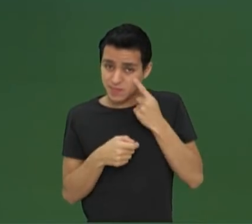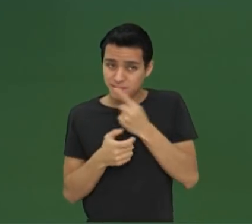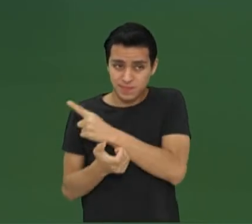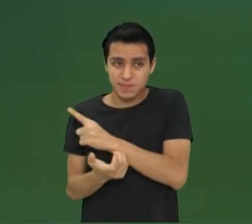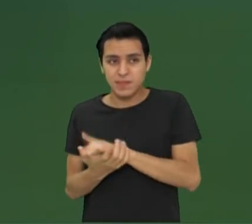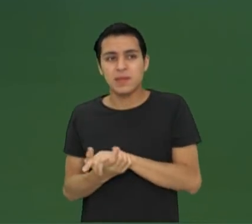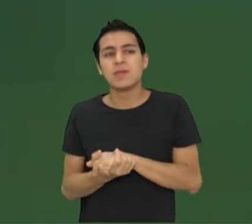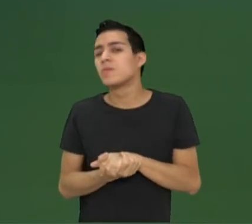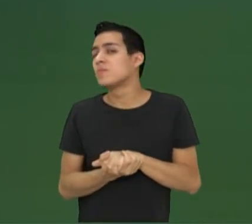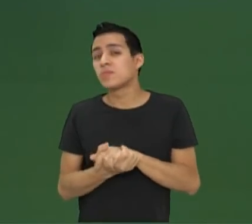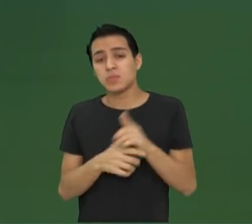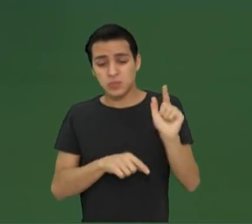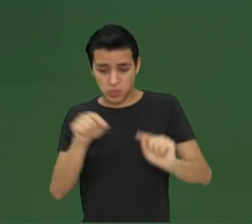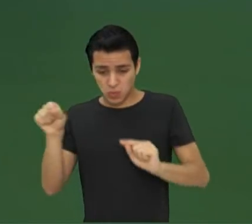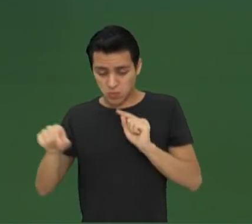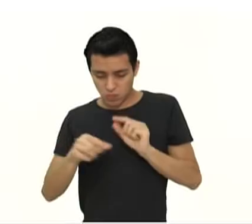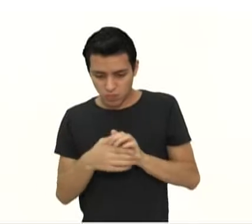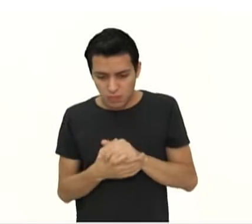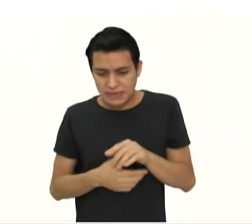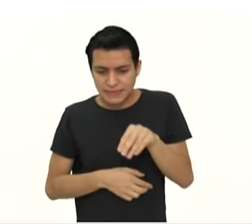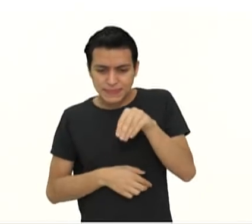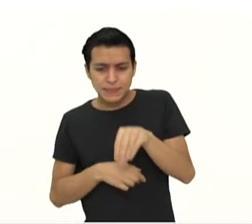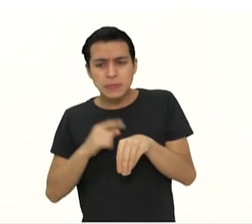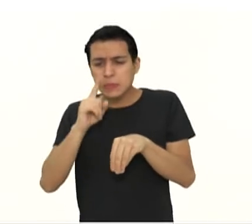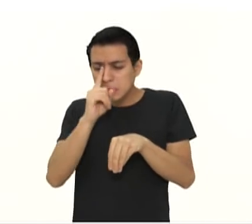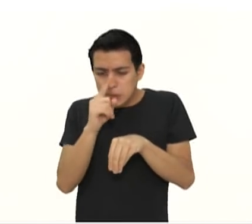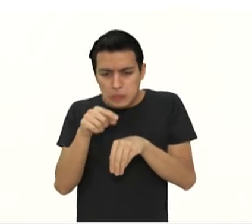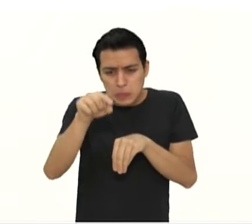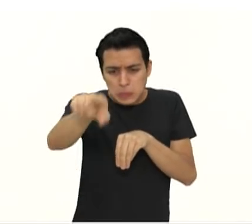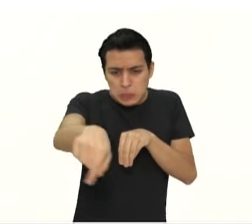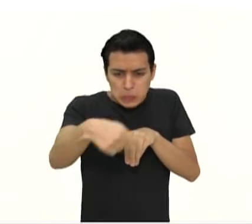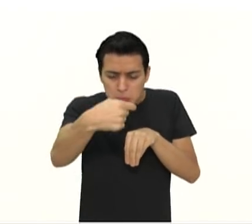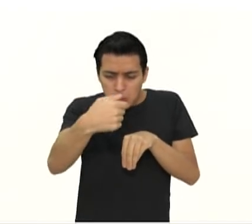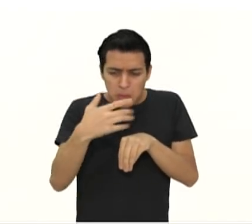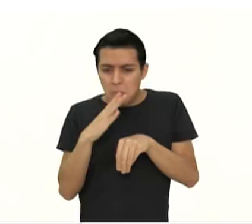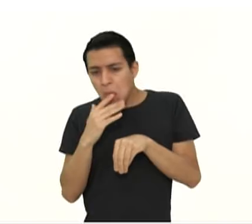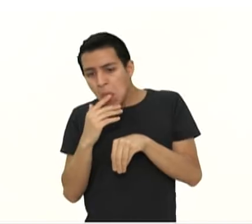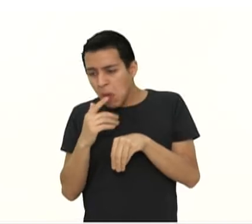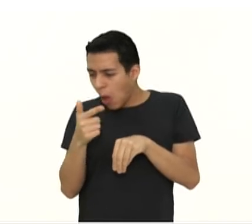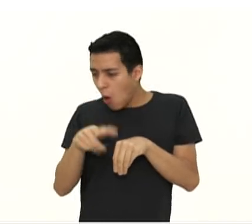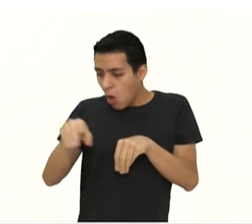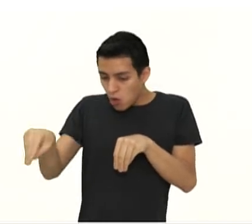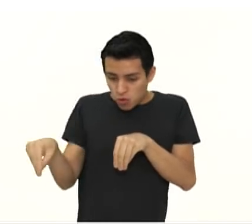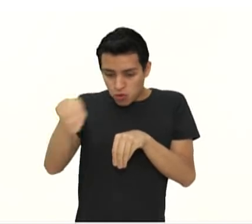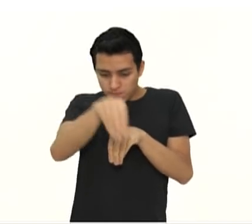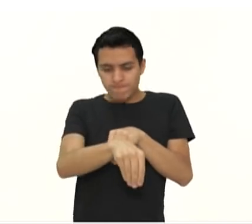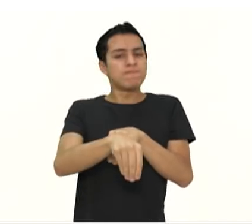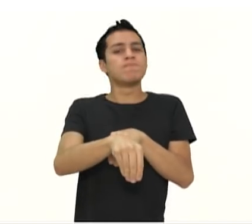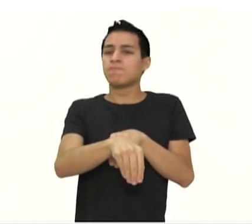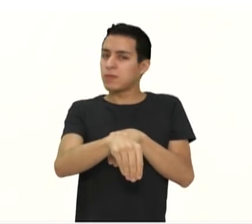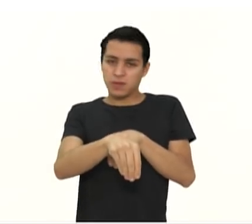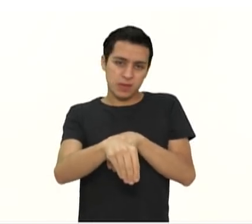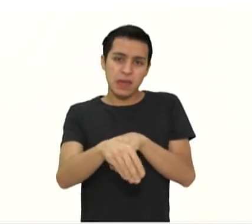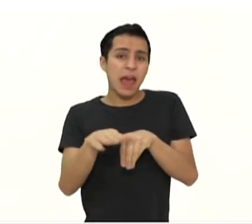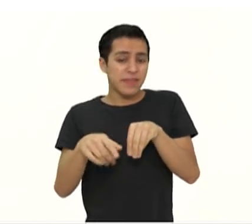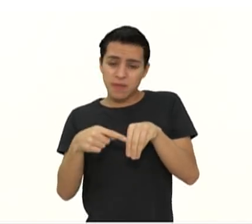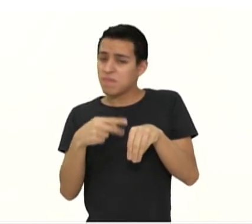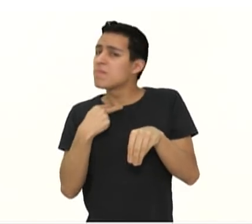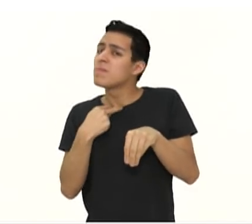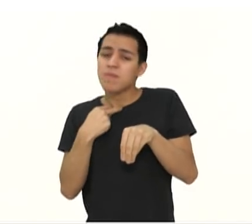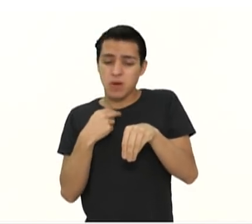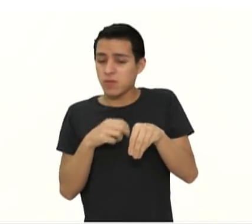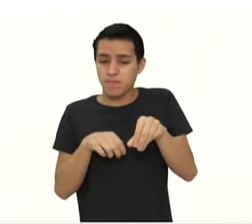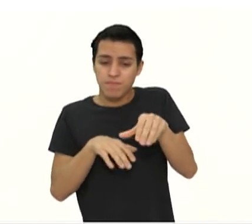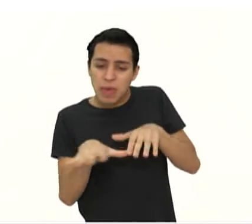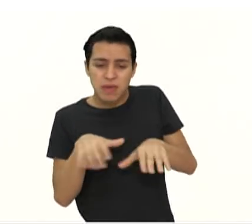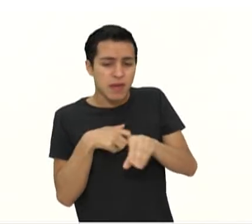colocar uma peça entre o rei e a peça que estiver atacando o rei. Então, não consigo mexer o rei. Às vezes acontece